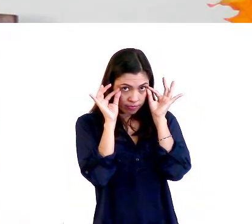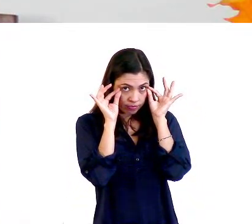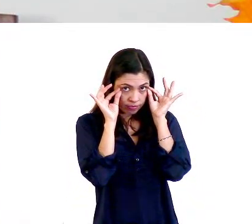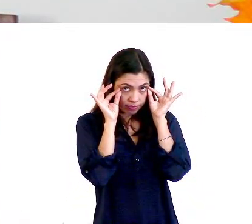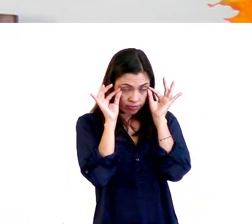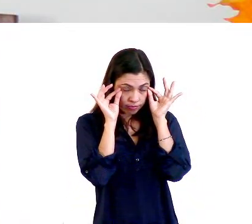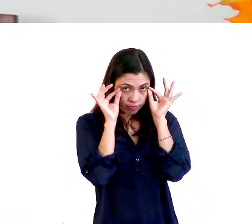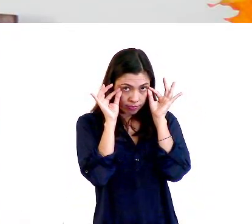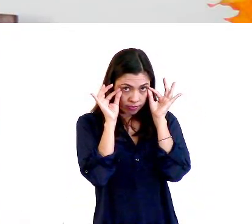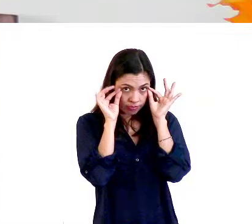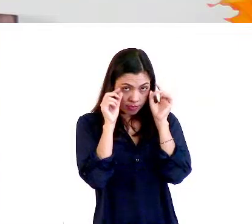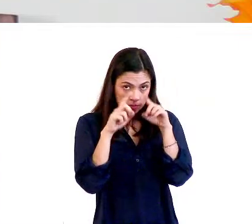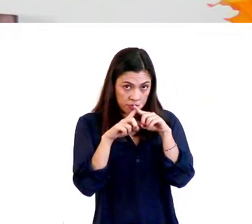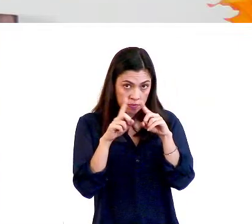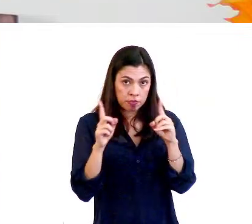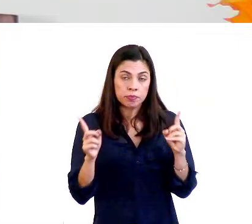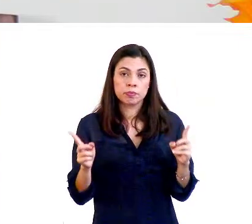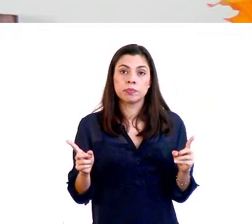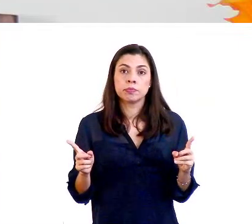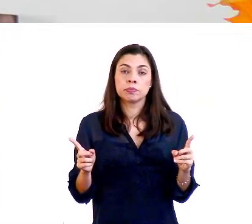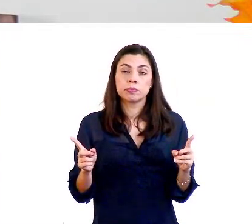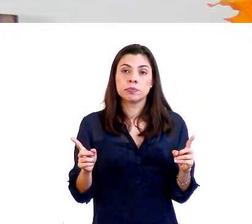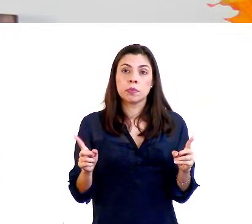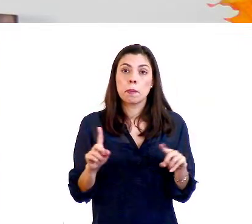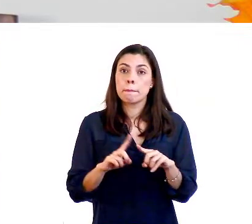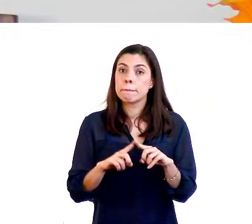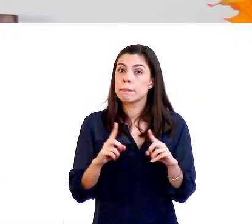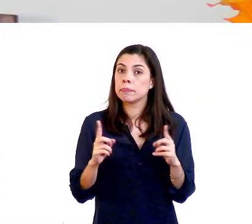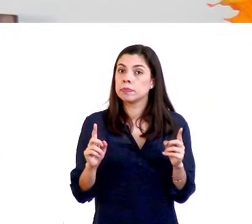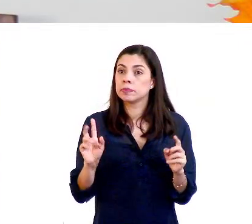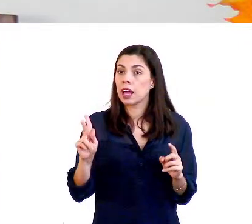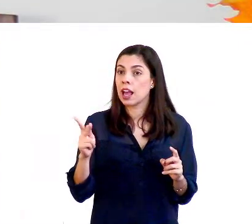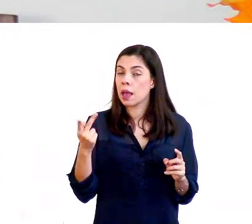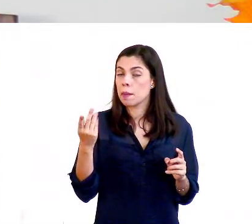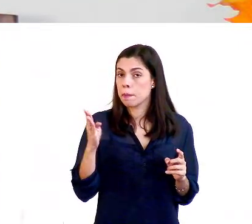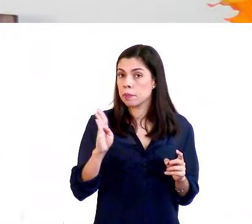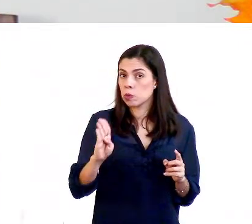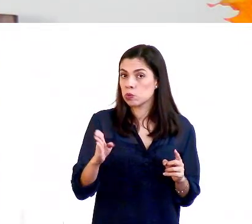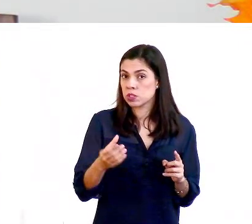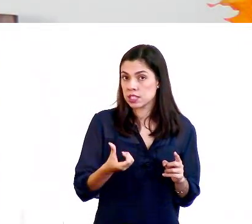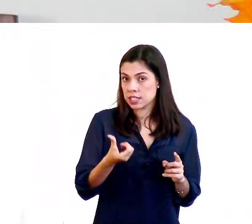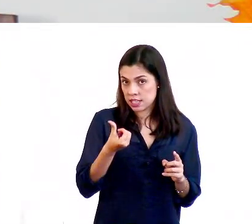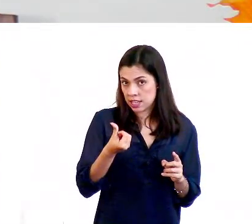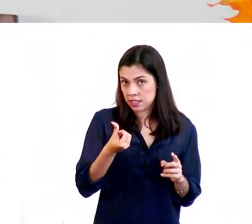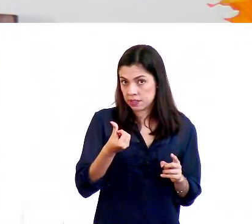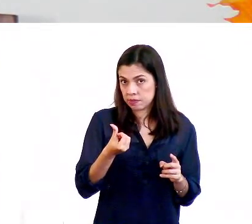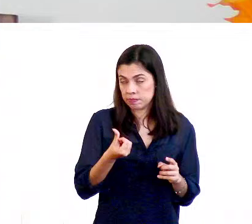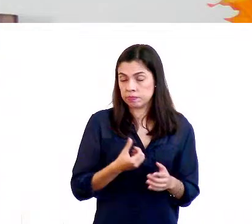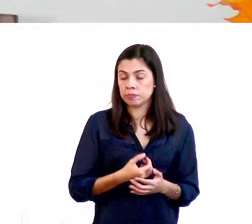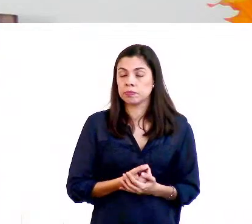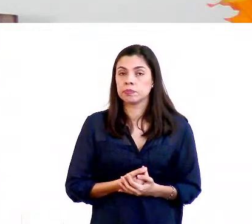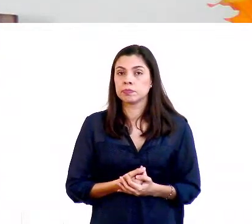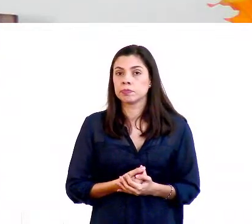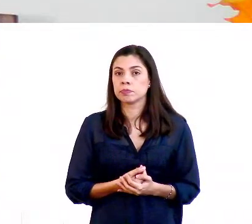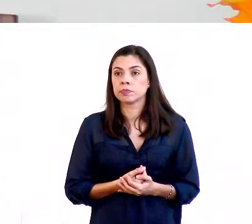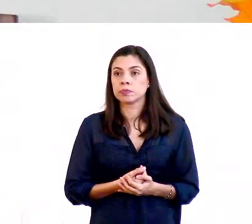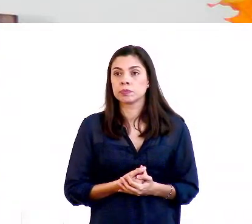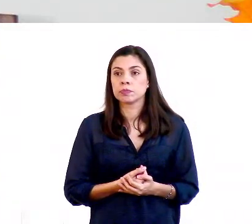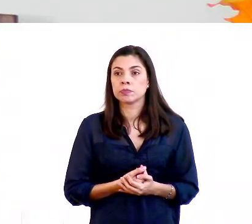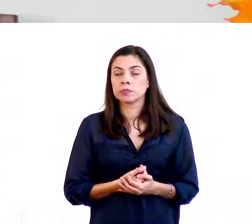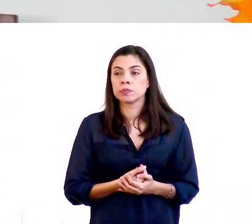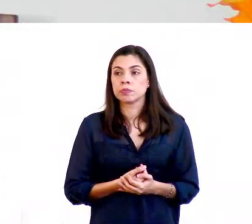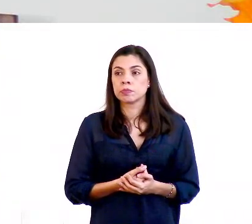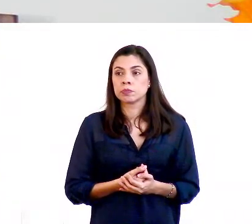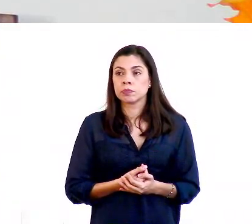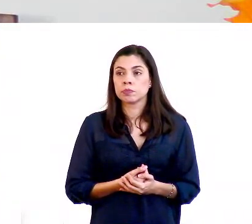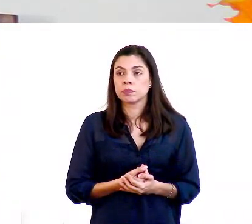Contudo, embora Hebreus 6, como eu disse, seja lembrado pelos crentes em geral,